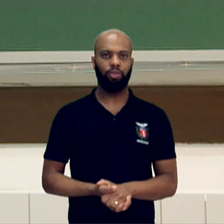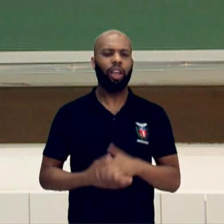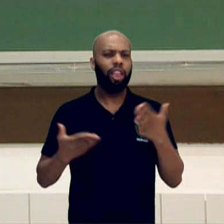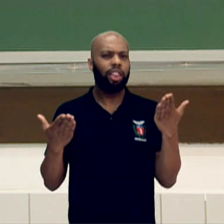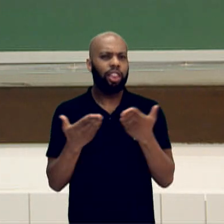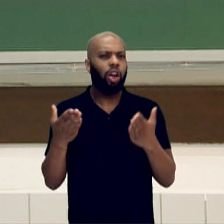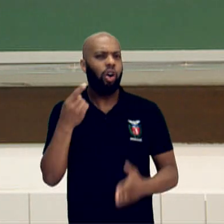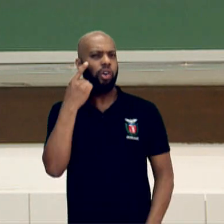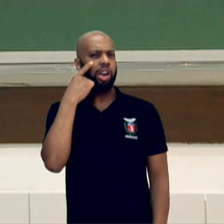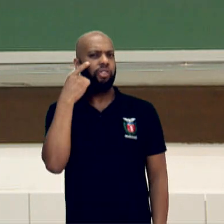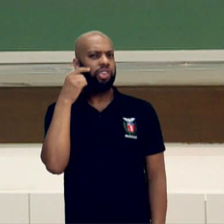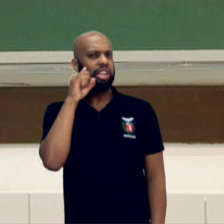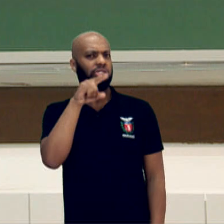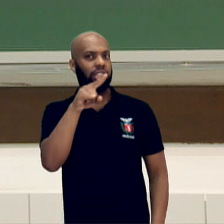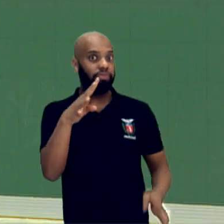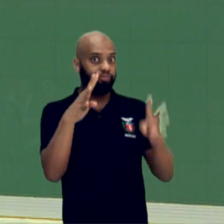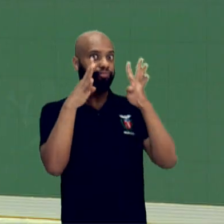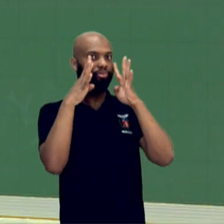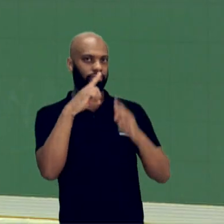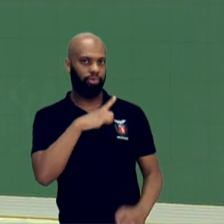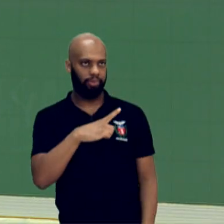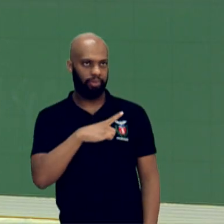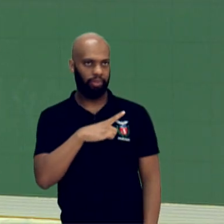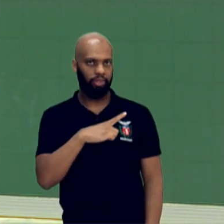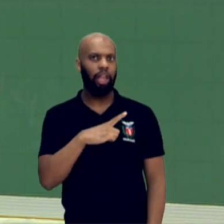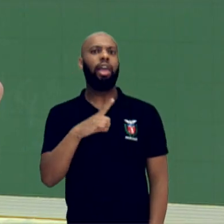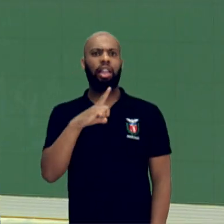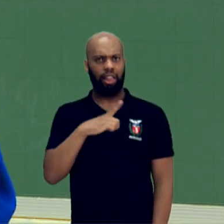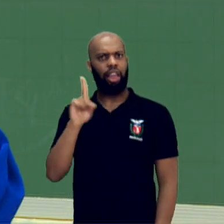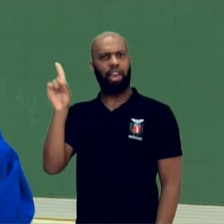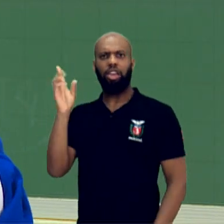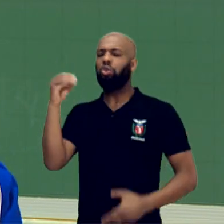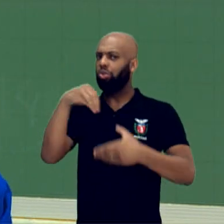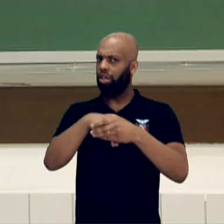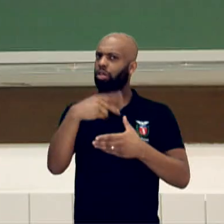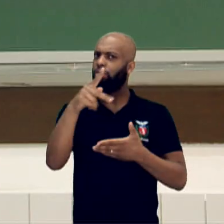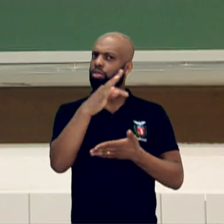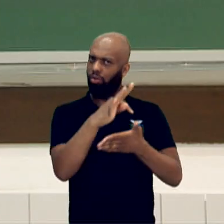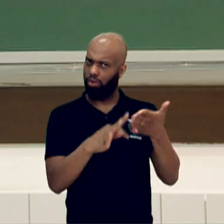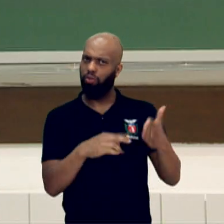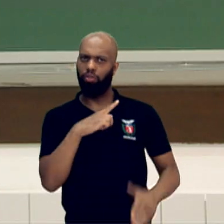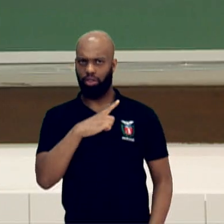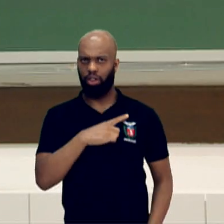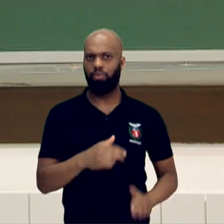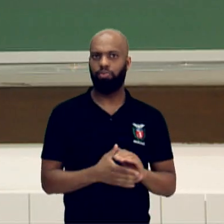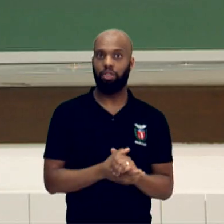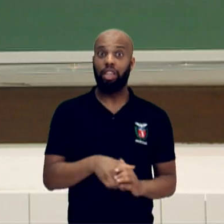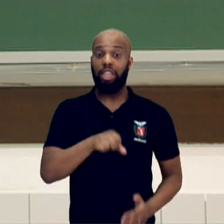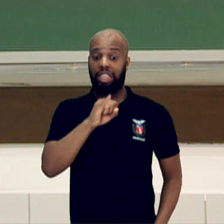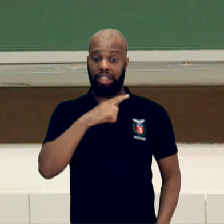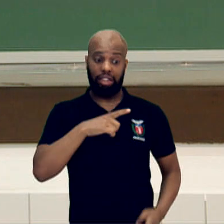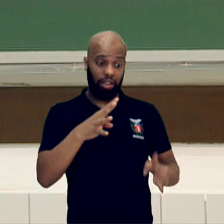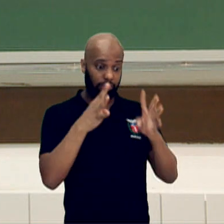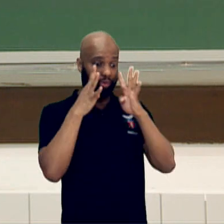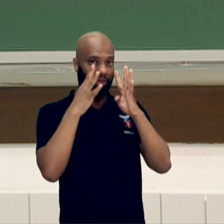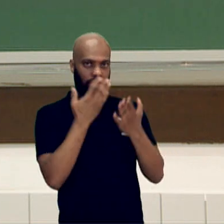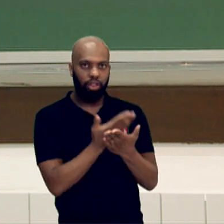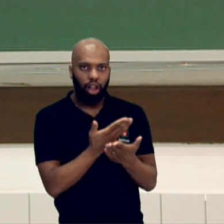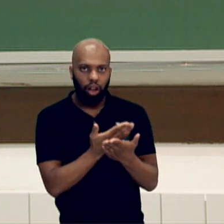Vamos ver se vocês prestaram atenção. Lembrando que vocês têm isso aqui no livro didático de vocês, lembra que eu falei? Então, quem está prestando atenção na